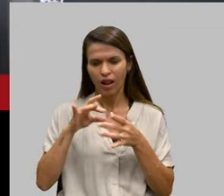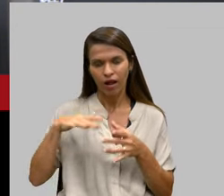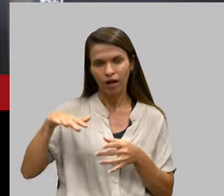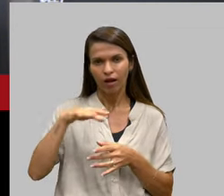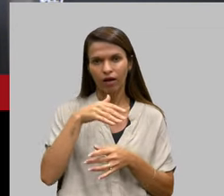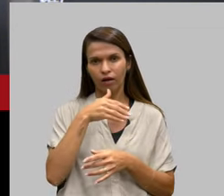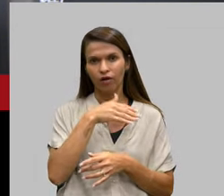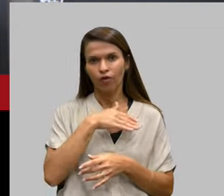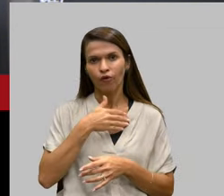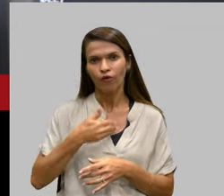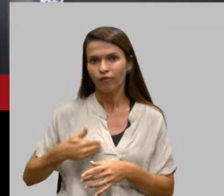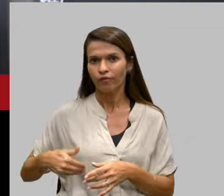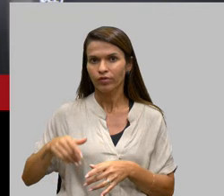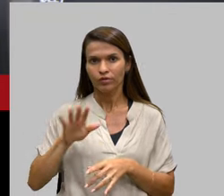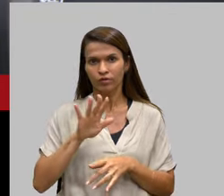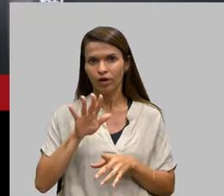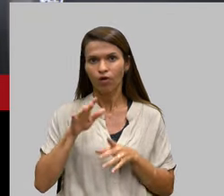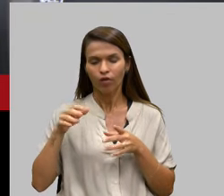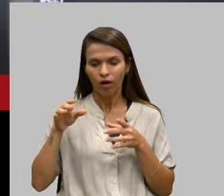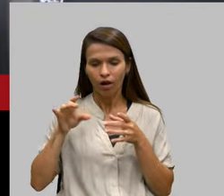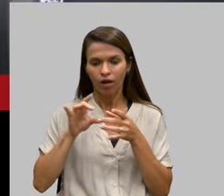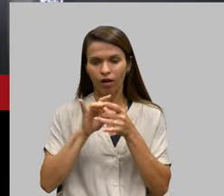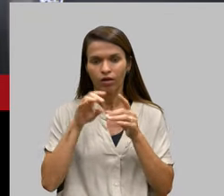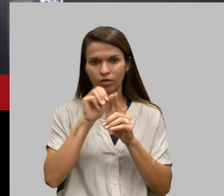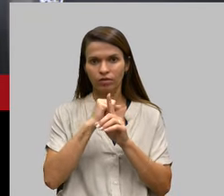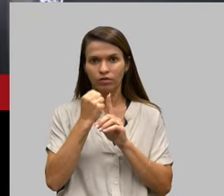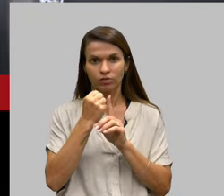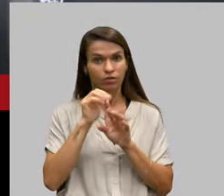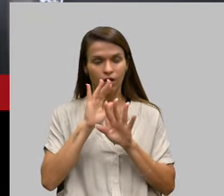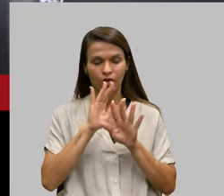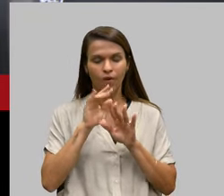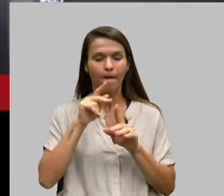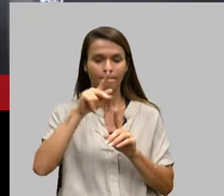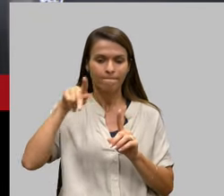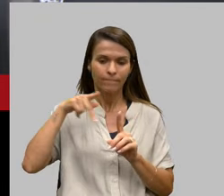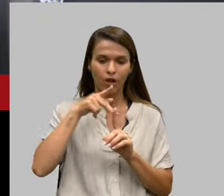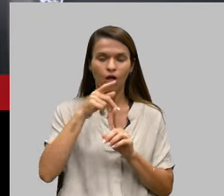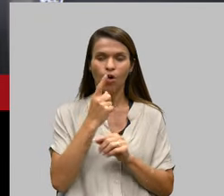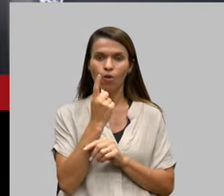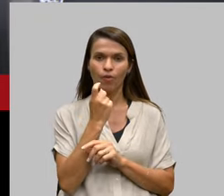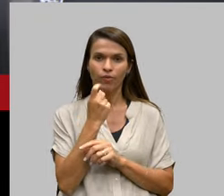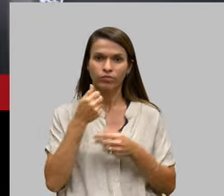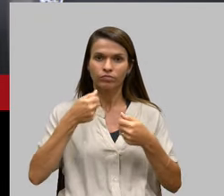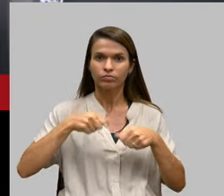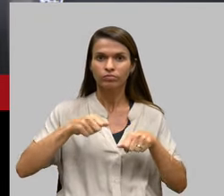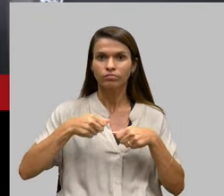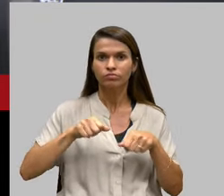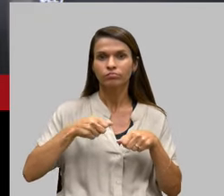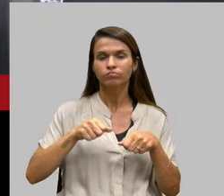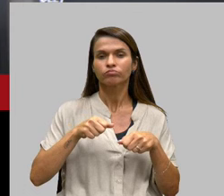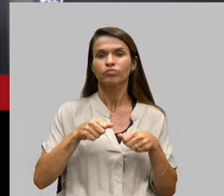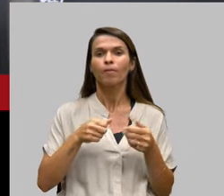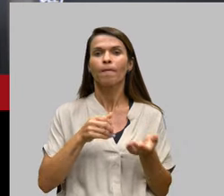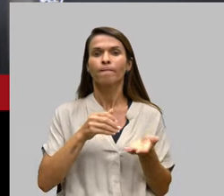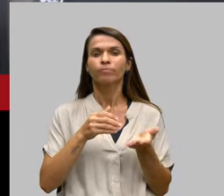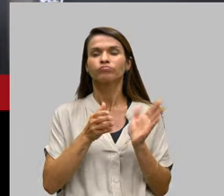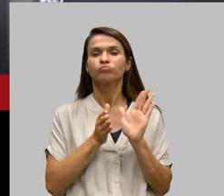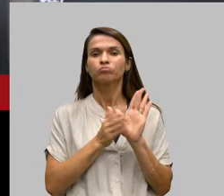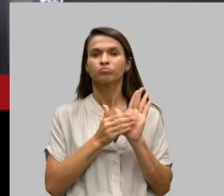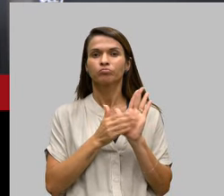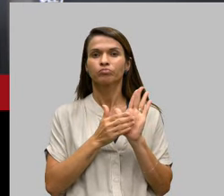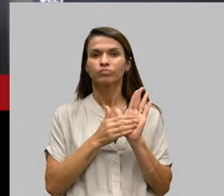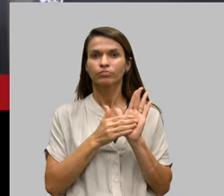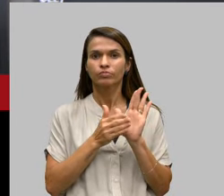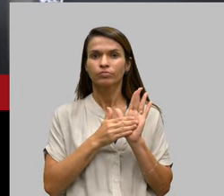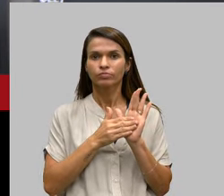Social a Previdência Social é o único deles que necessita de uma contraprestação previdenciária